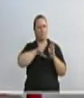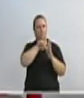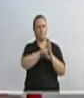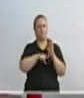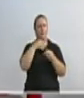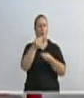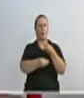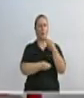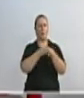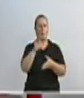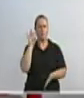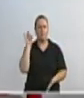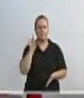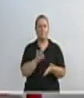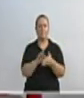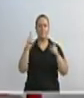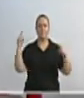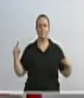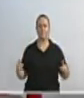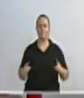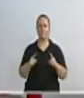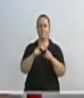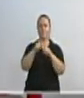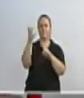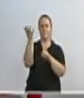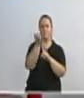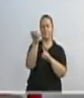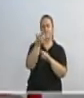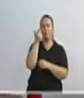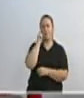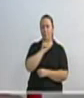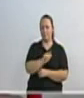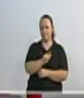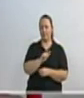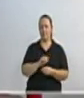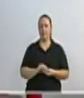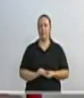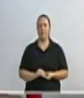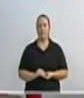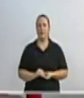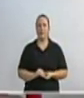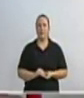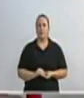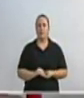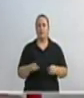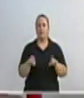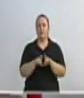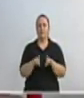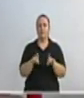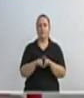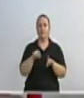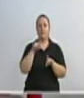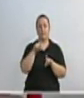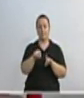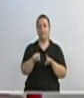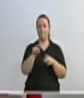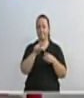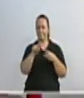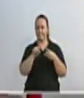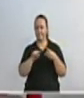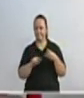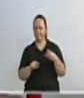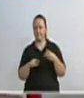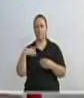de antenas. Tá? Eu quero agora falar um pouquinho sobre isso, em relação a essa questão, né, que a deputada